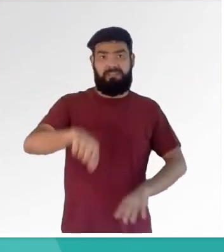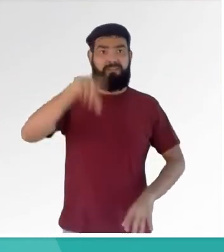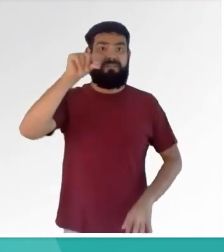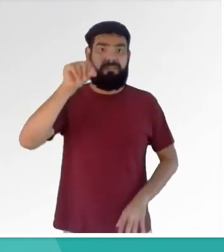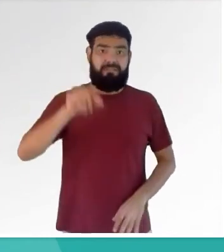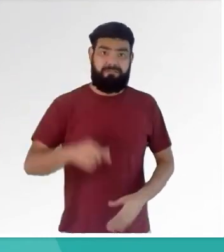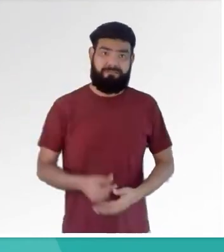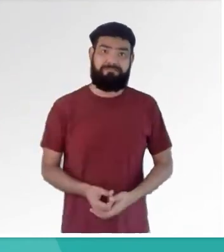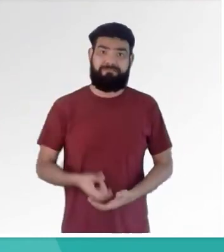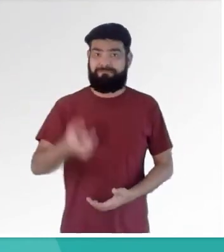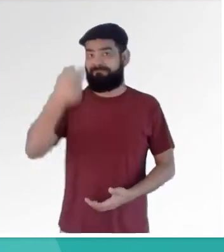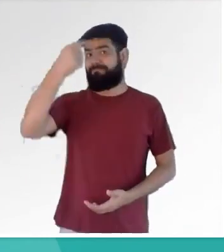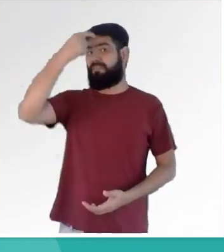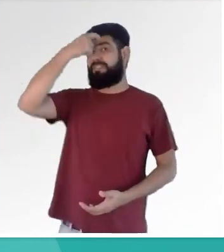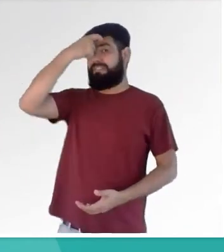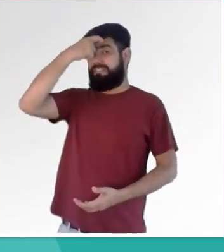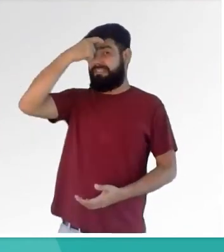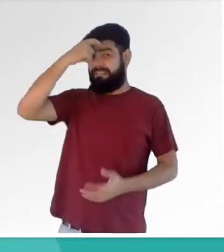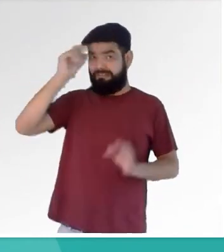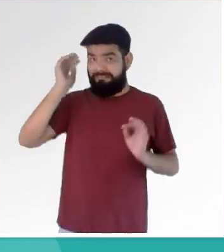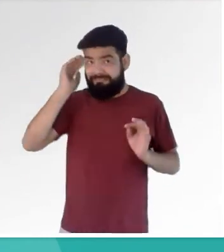isso aqui é o ponto, né?